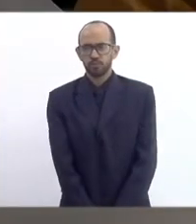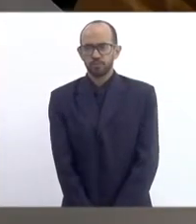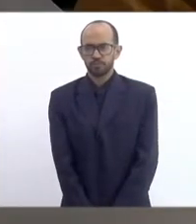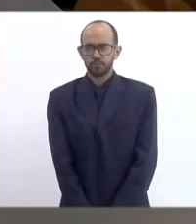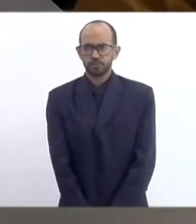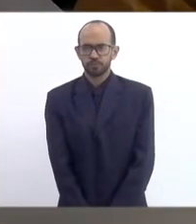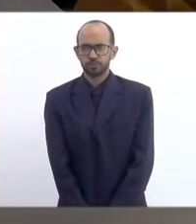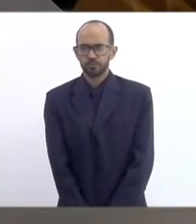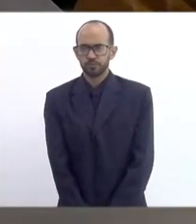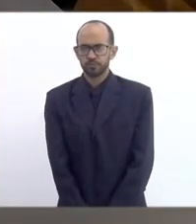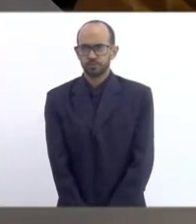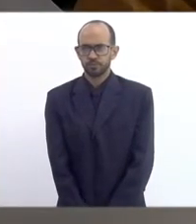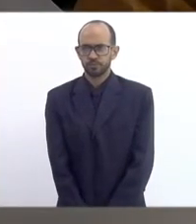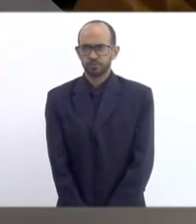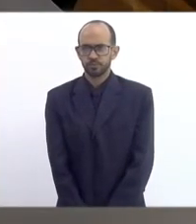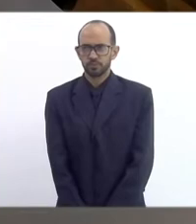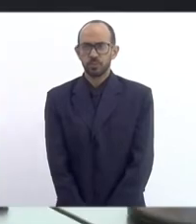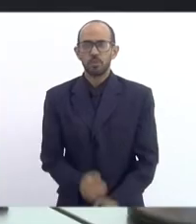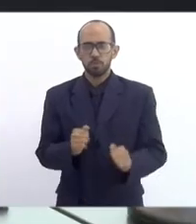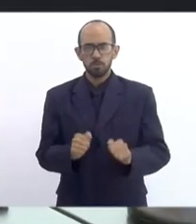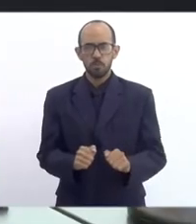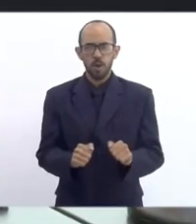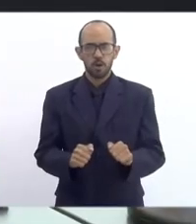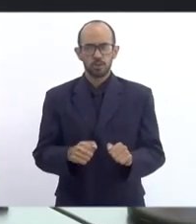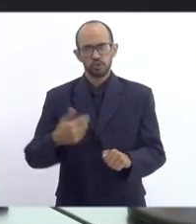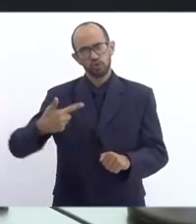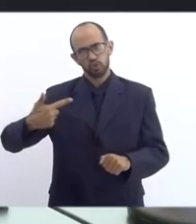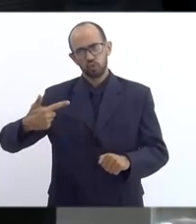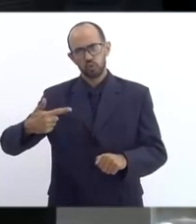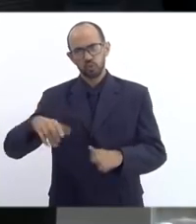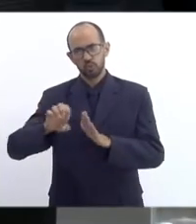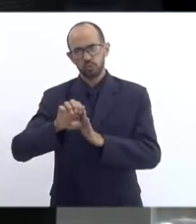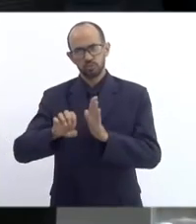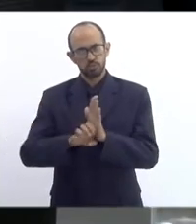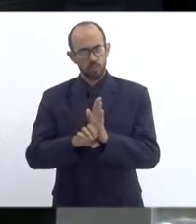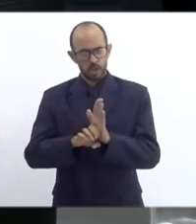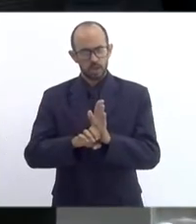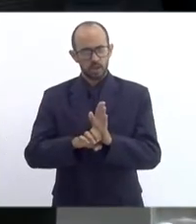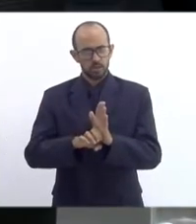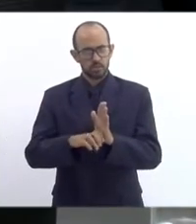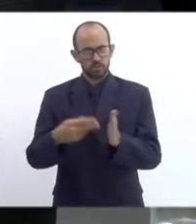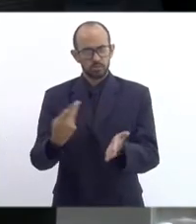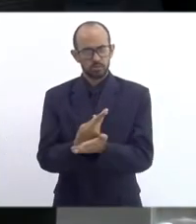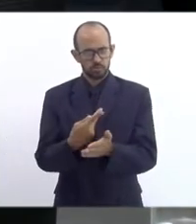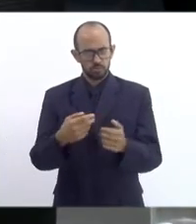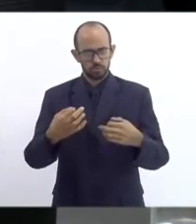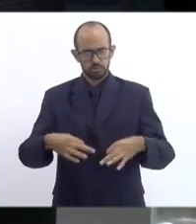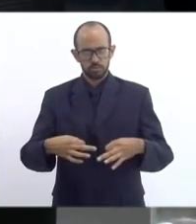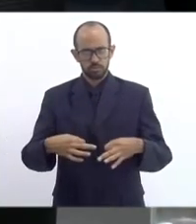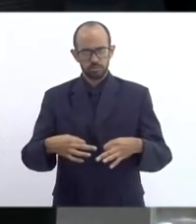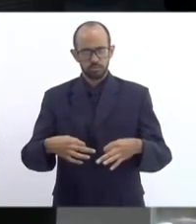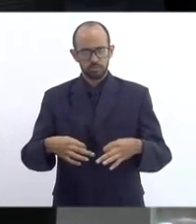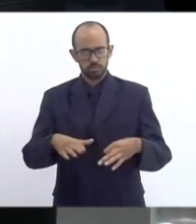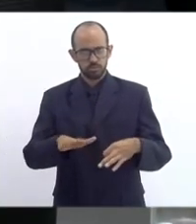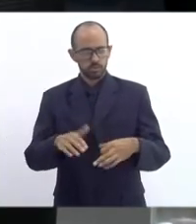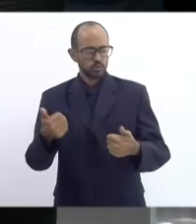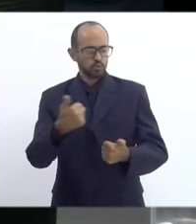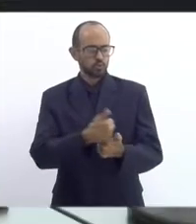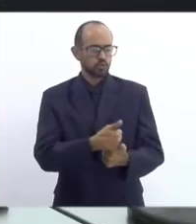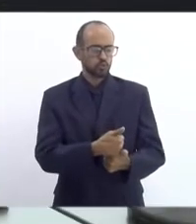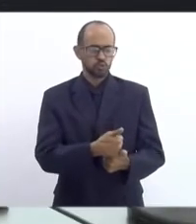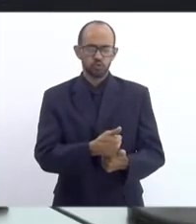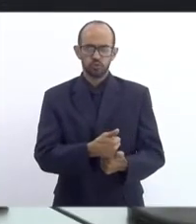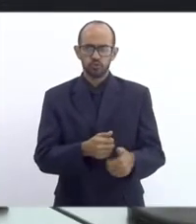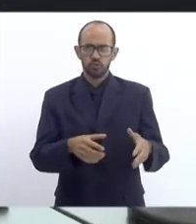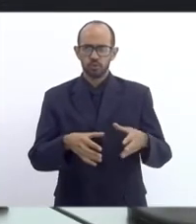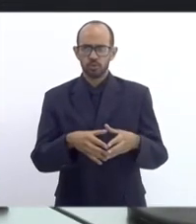no plenário, né? Sim, em segunda pode. Sim, mas é no substitutivo. Mas é o substitutivo. É, a comissão fez o substitutivo. É